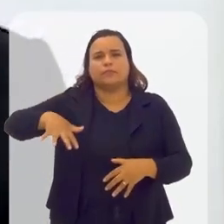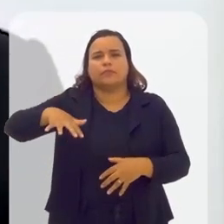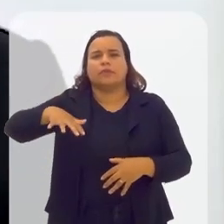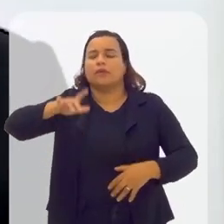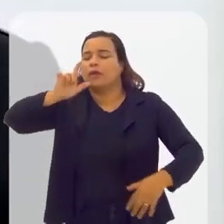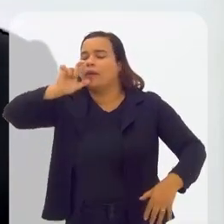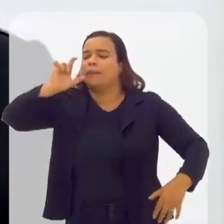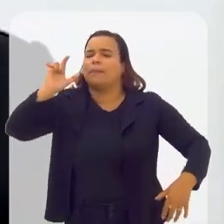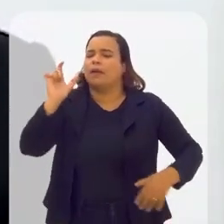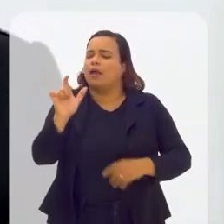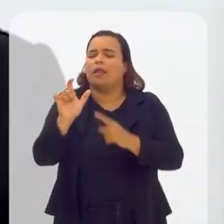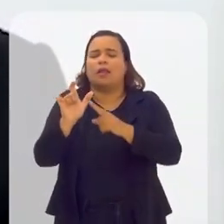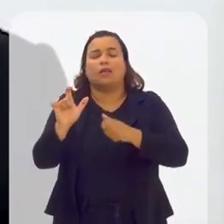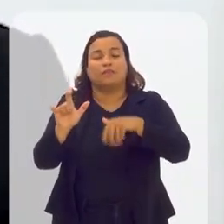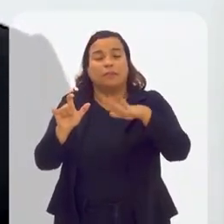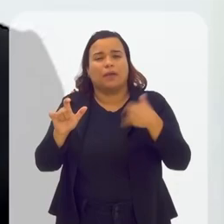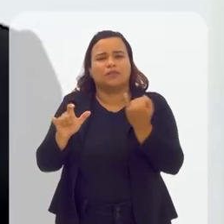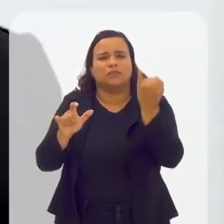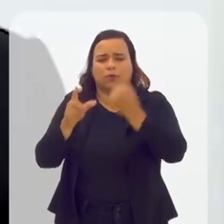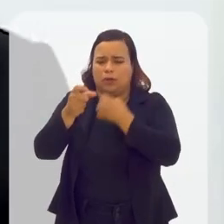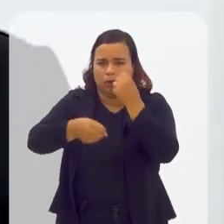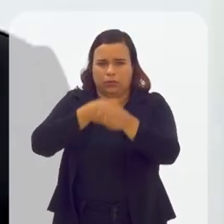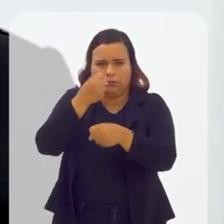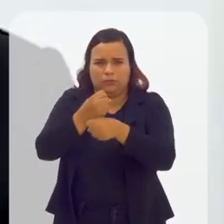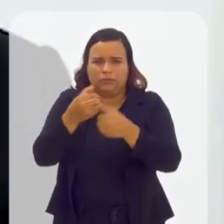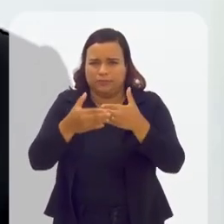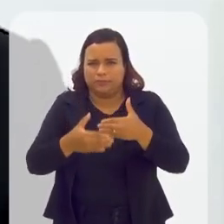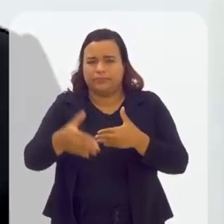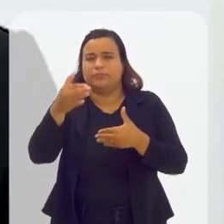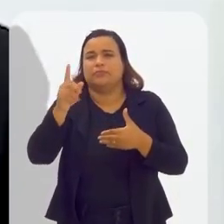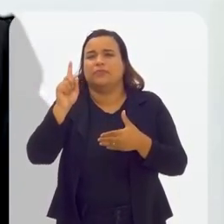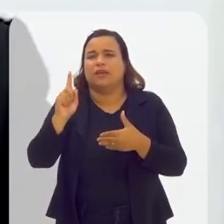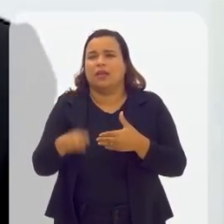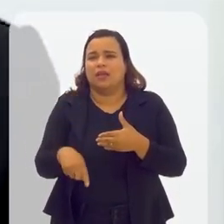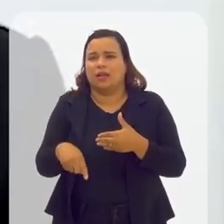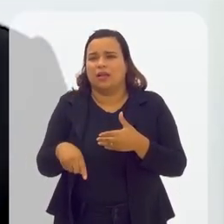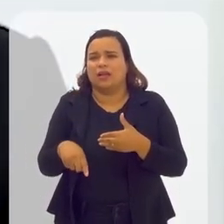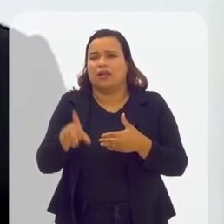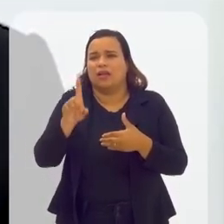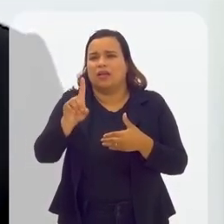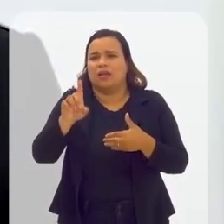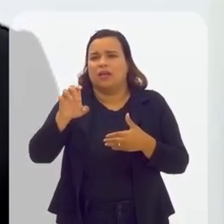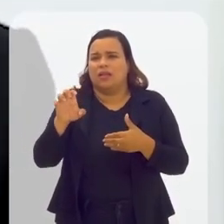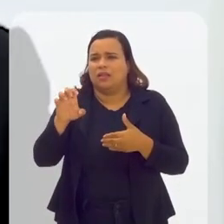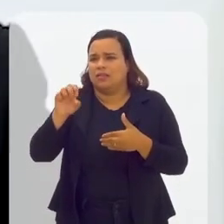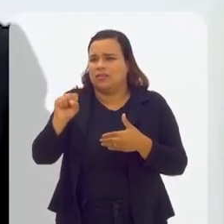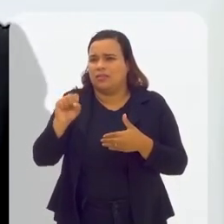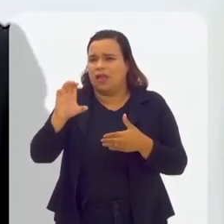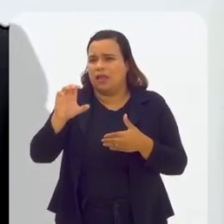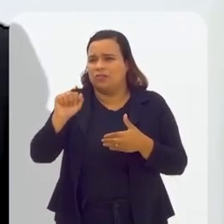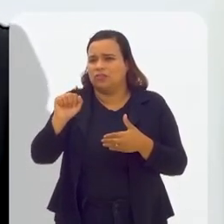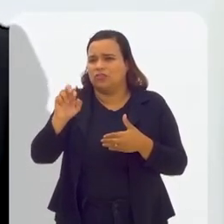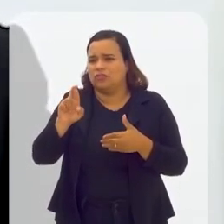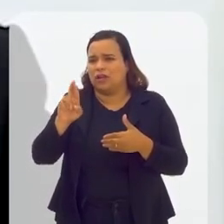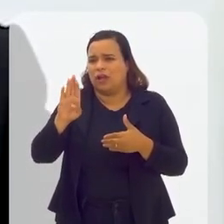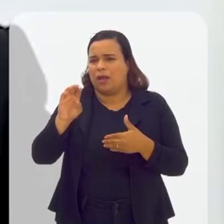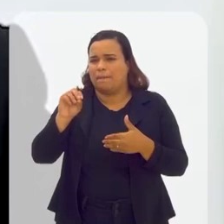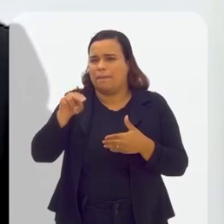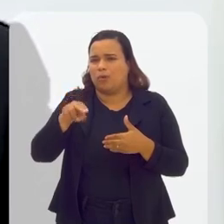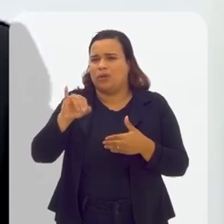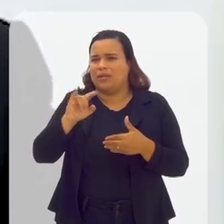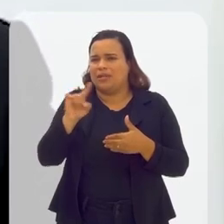a partir do ano que vem, mais ainda, função de guerra e outras coisas, será a descarbonização da nossa